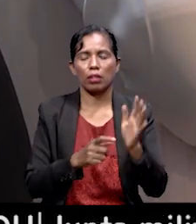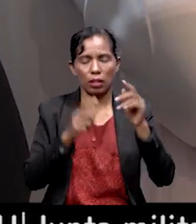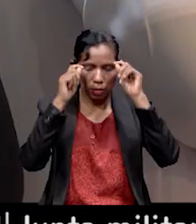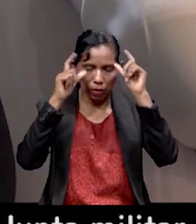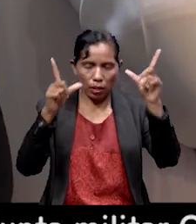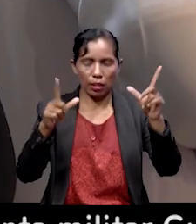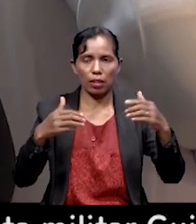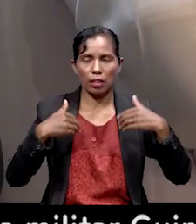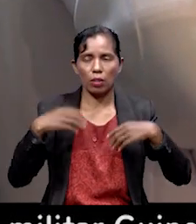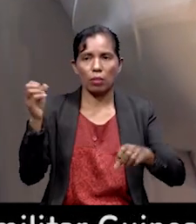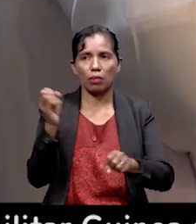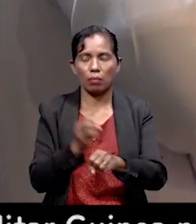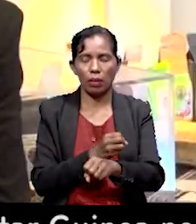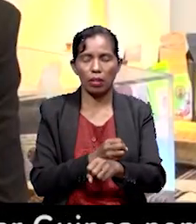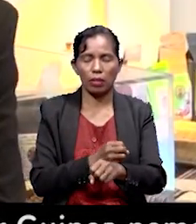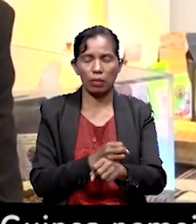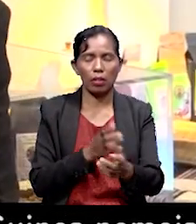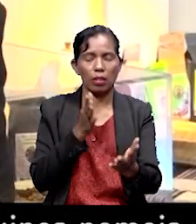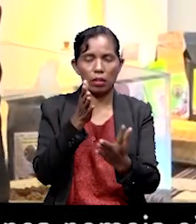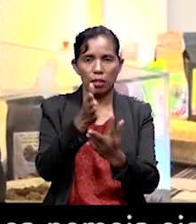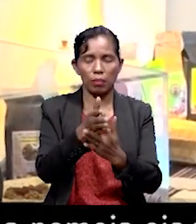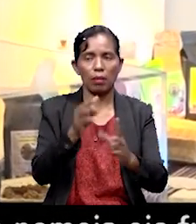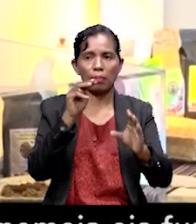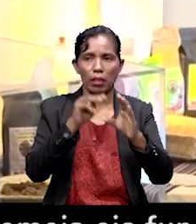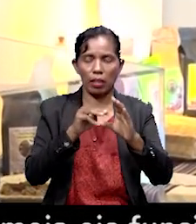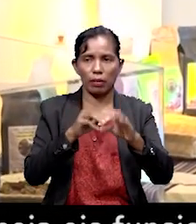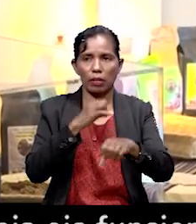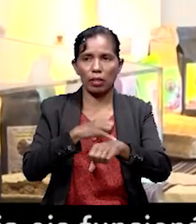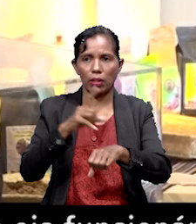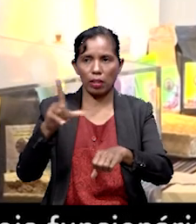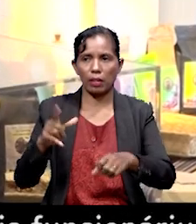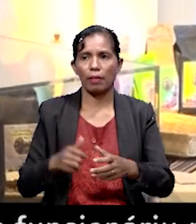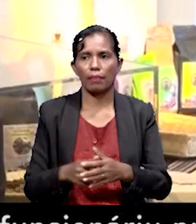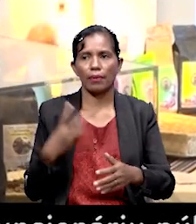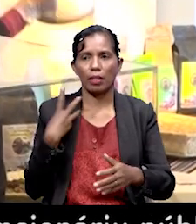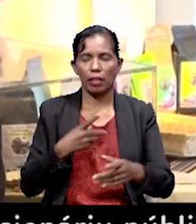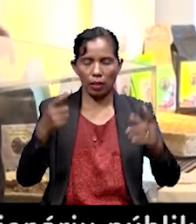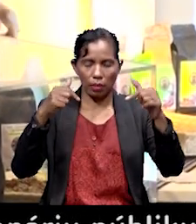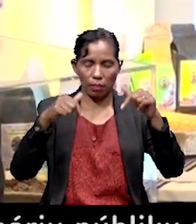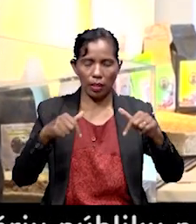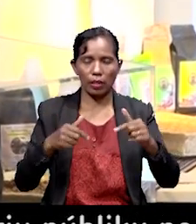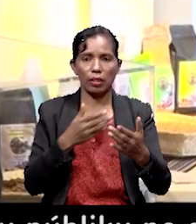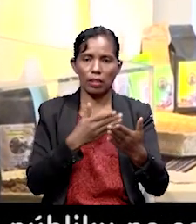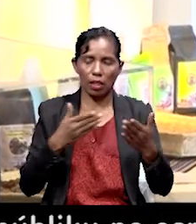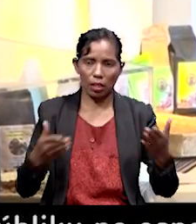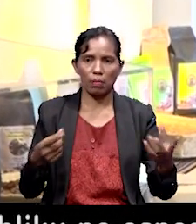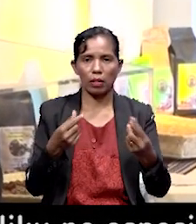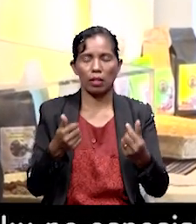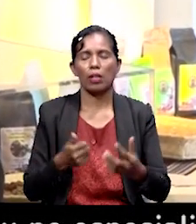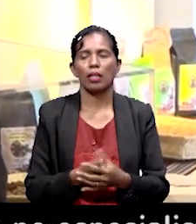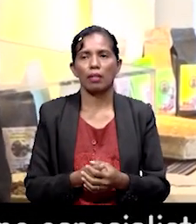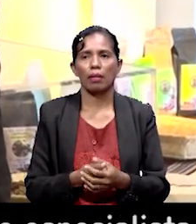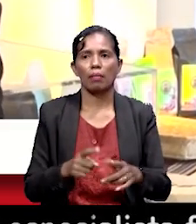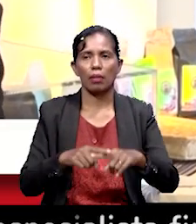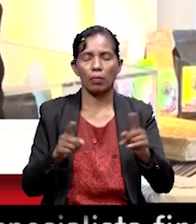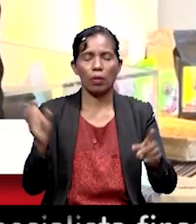ona oportunidade ho di bele asesa ba mercado internasional. Ita mai ho kapasidad nebe me kikuan mai je oportunidad ne lo